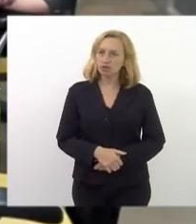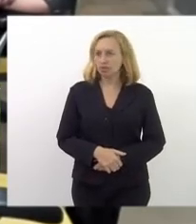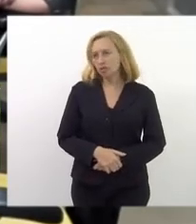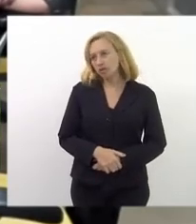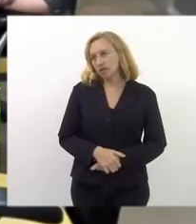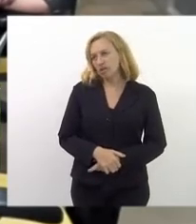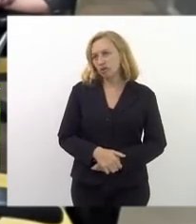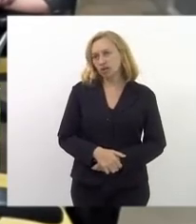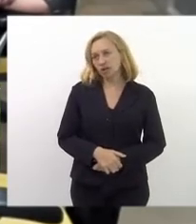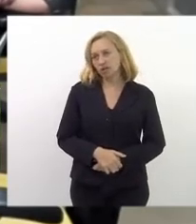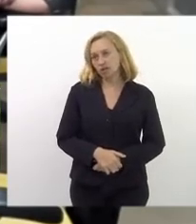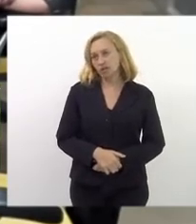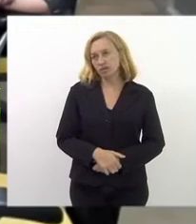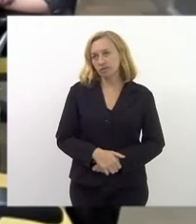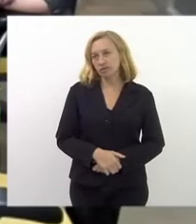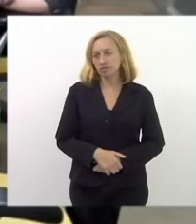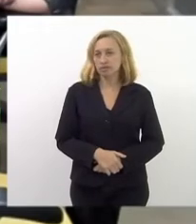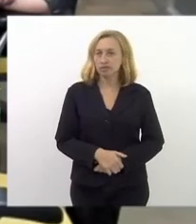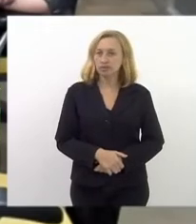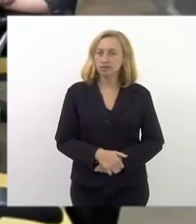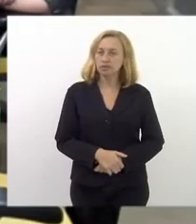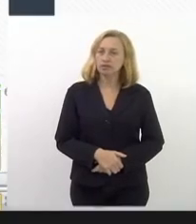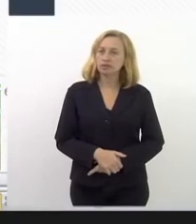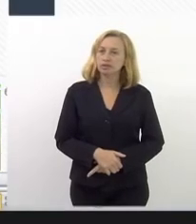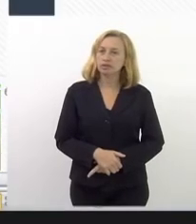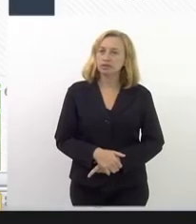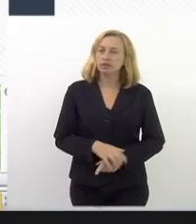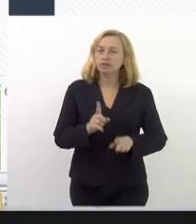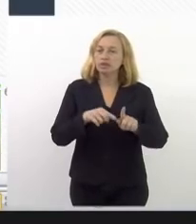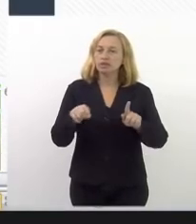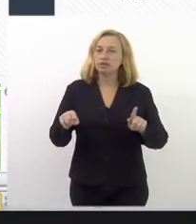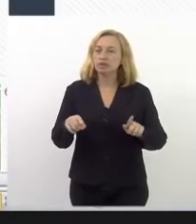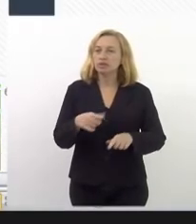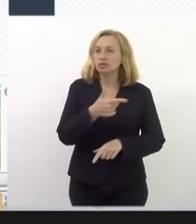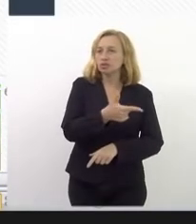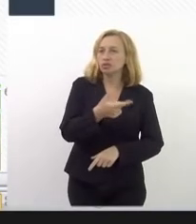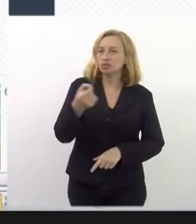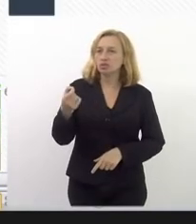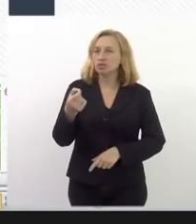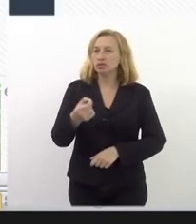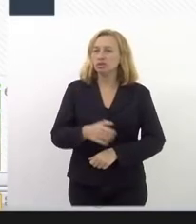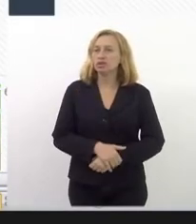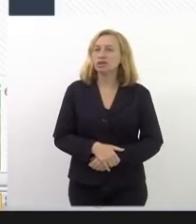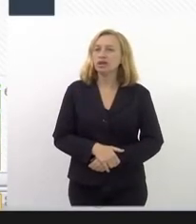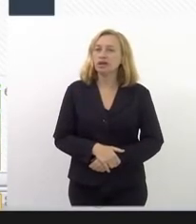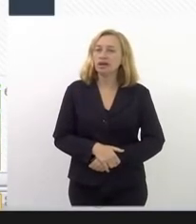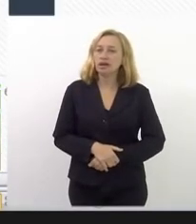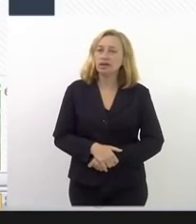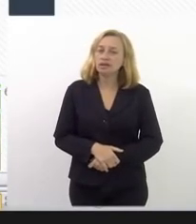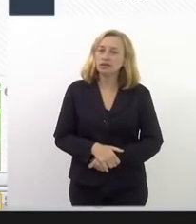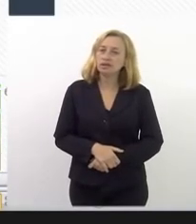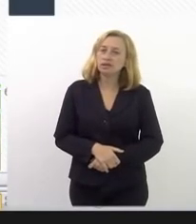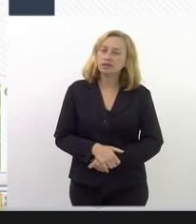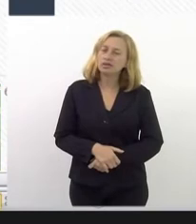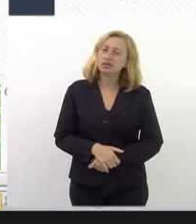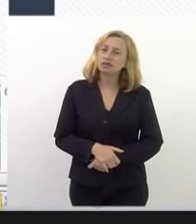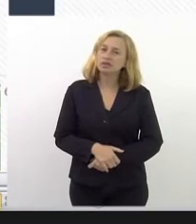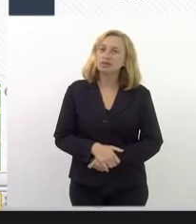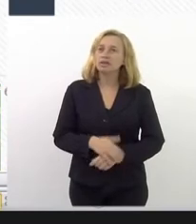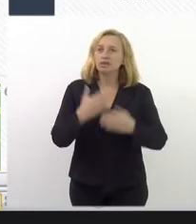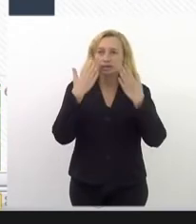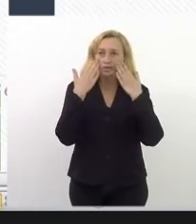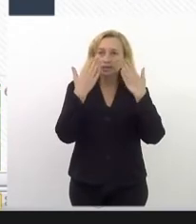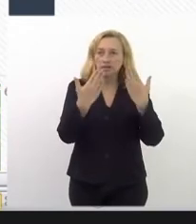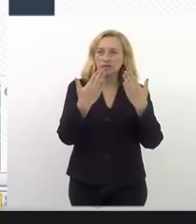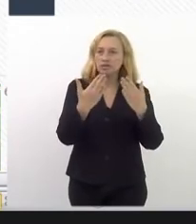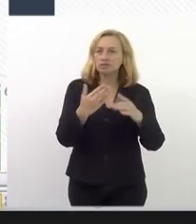quadrimestre. Receita líquida acumulada em variação a 2020, né? E aí a curva, só a forma de apresentação do